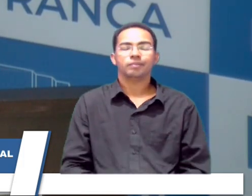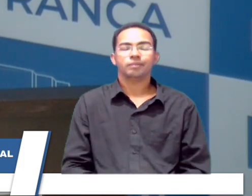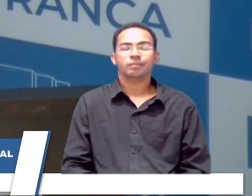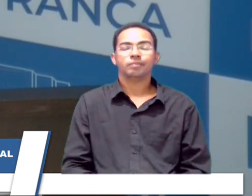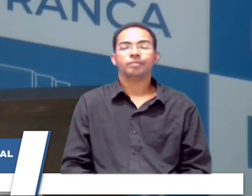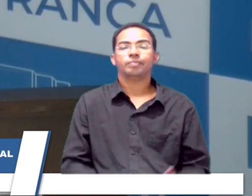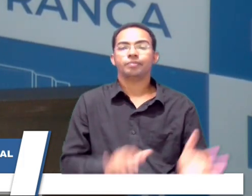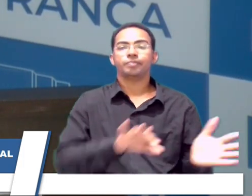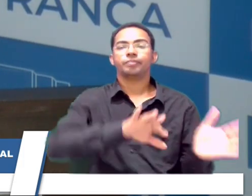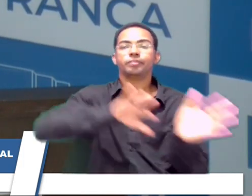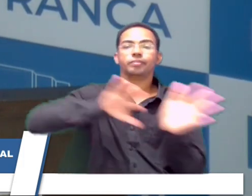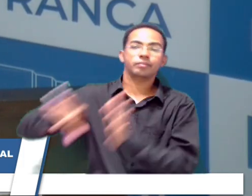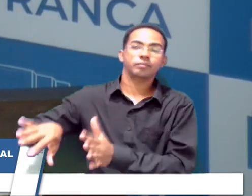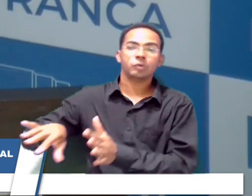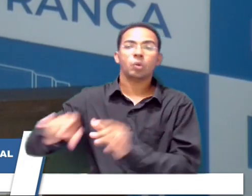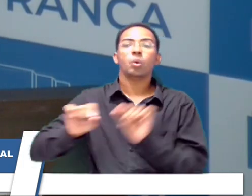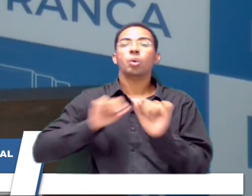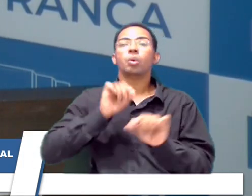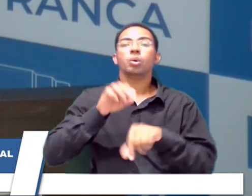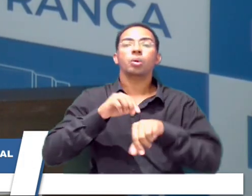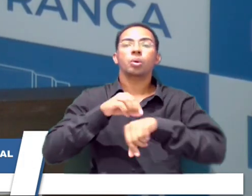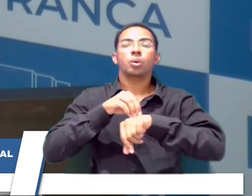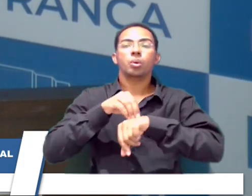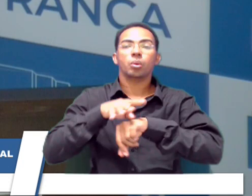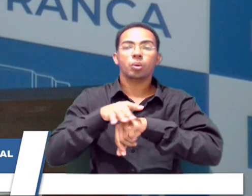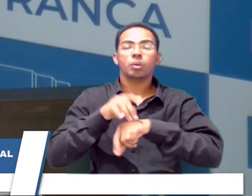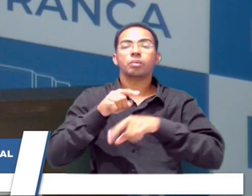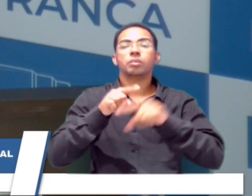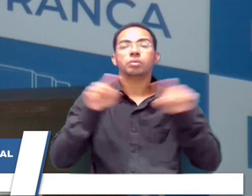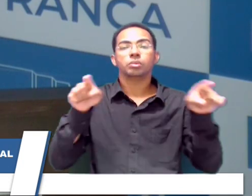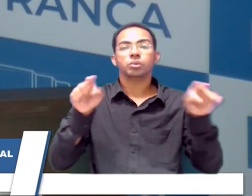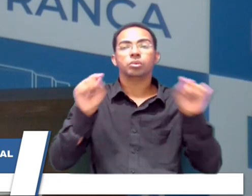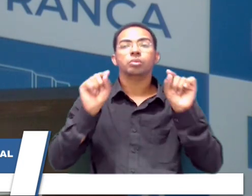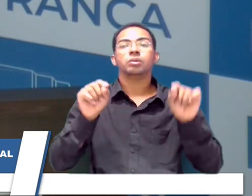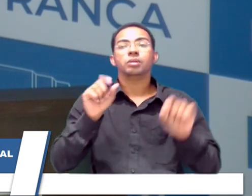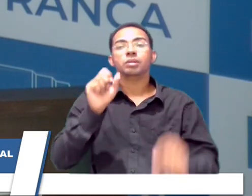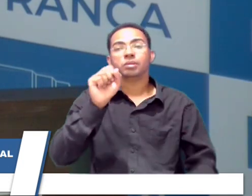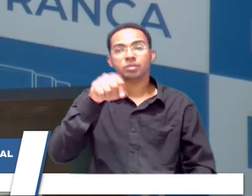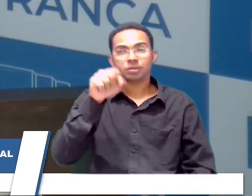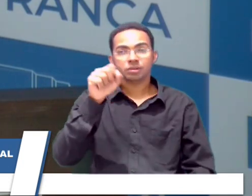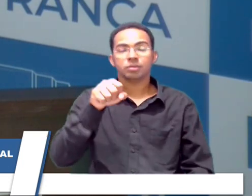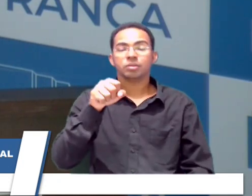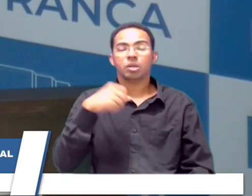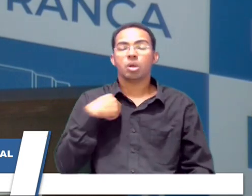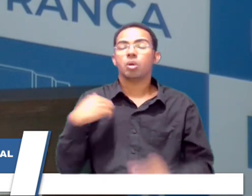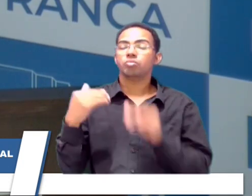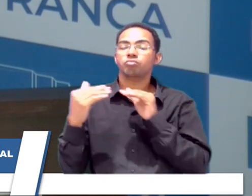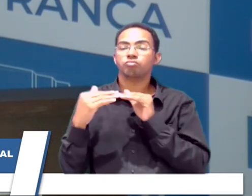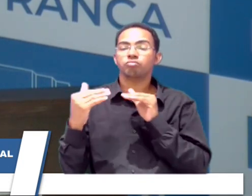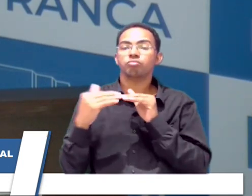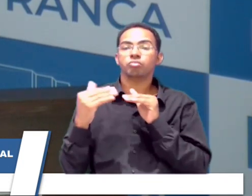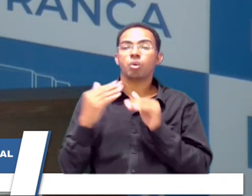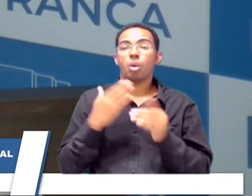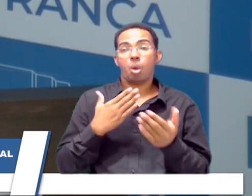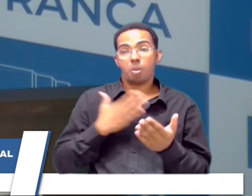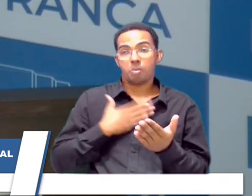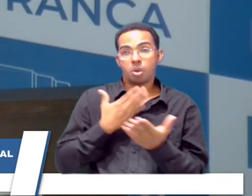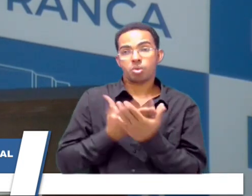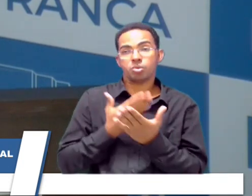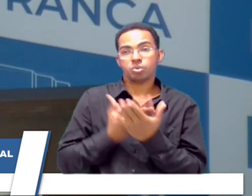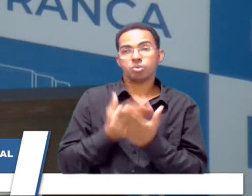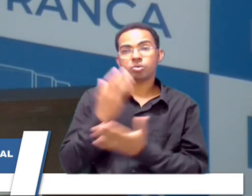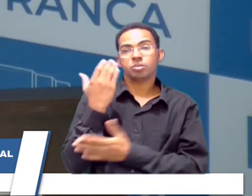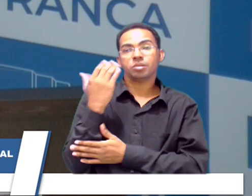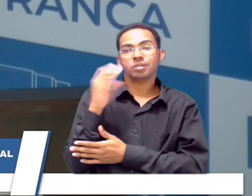Bom, então, o que eu quero mostrar para vocês que, sim, de acordo com os meus conhecimentos